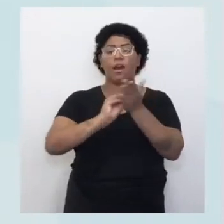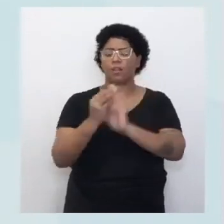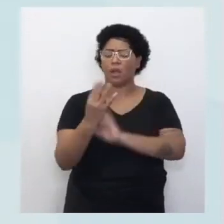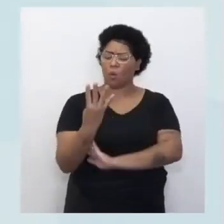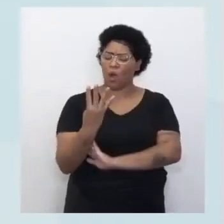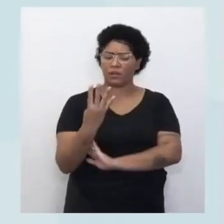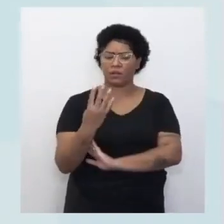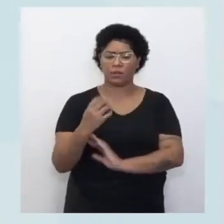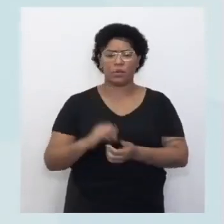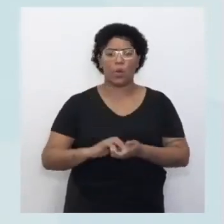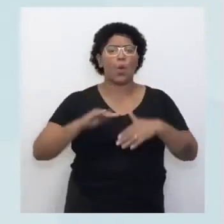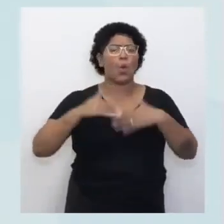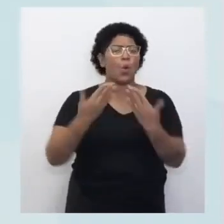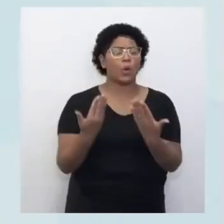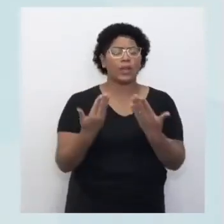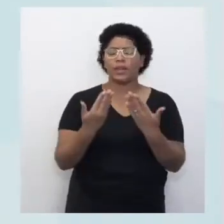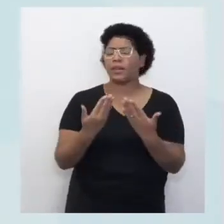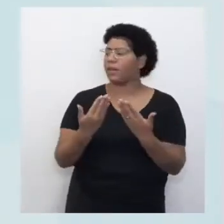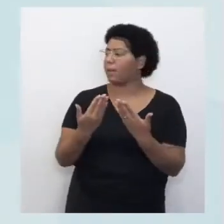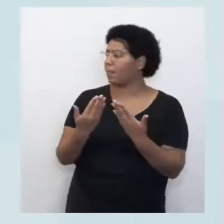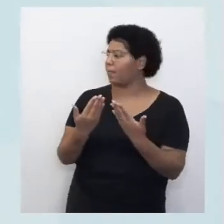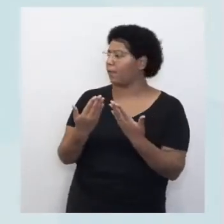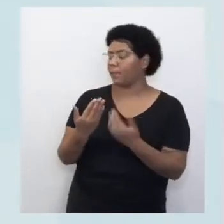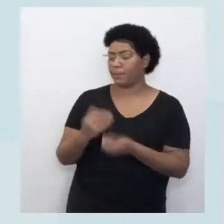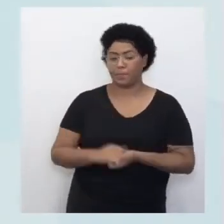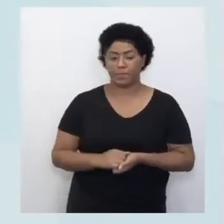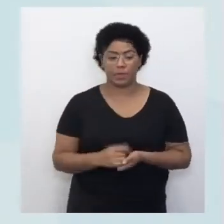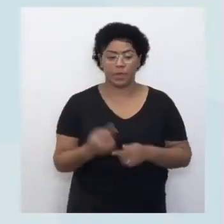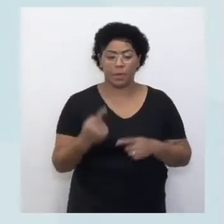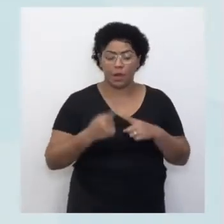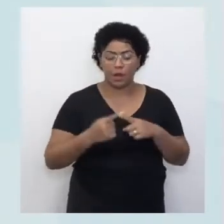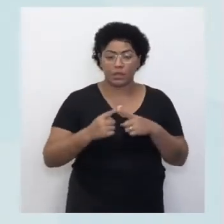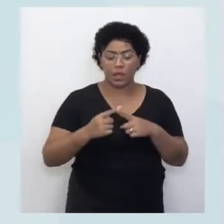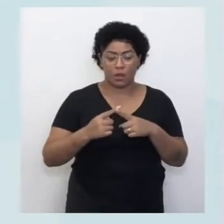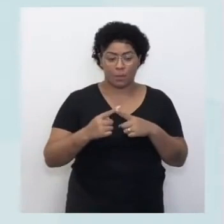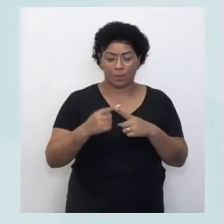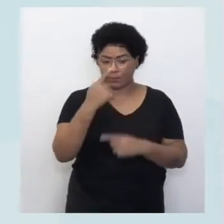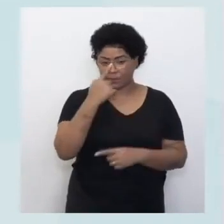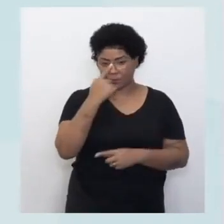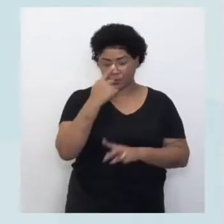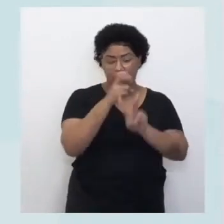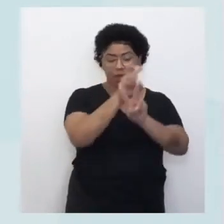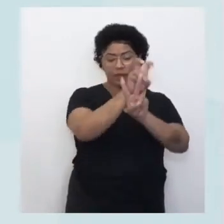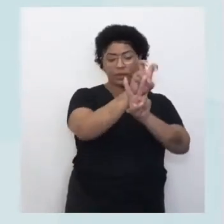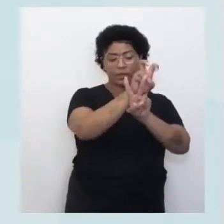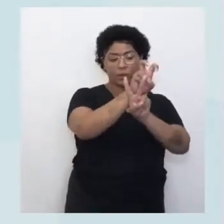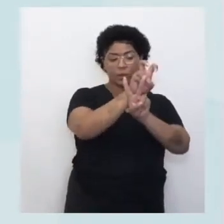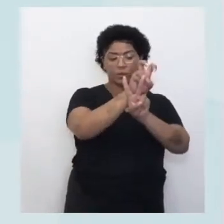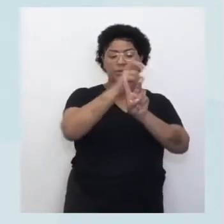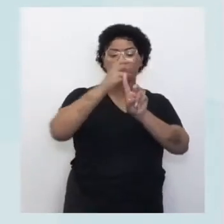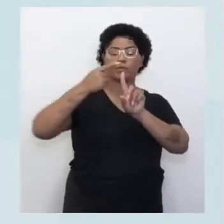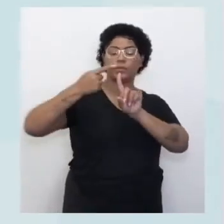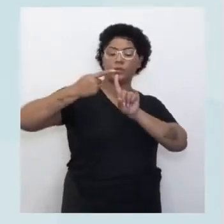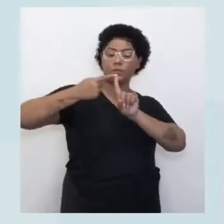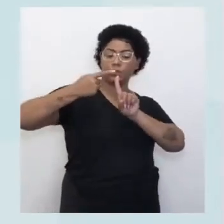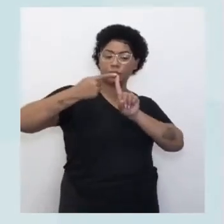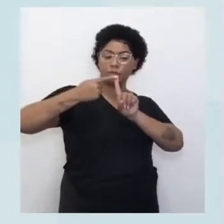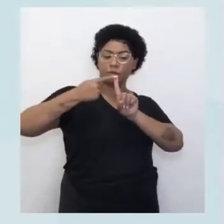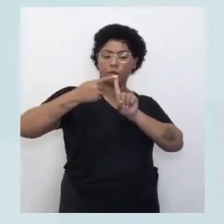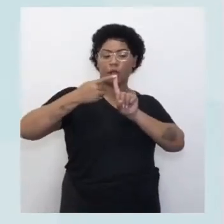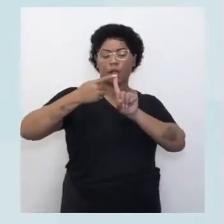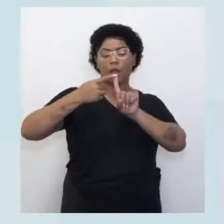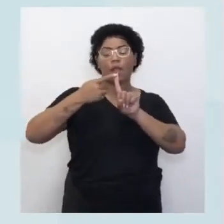que tem isso a ver? Tem a ver o seguinte, se eu multiplicar pela raiz quinta de y elevado